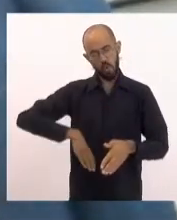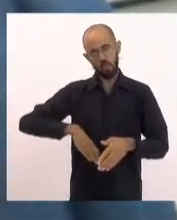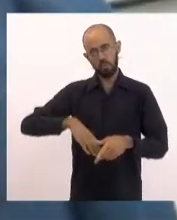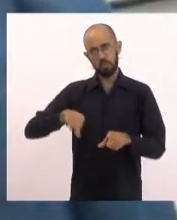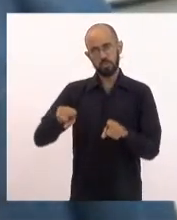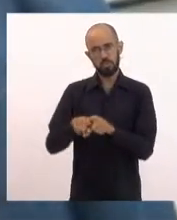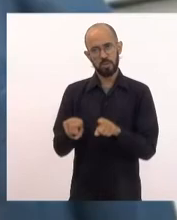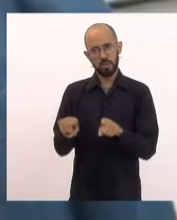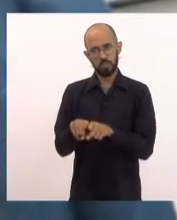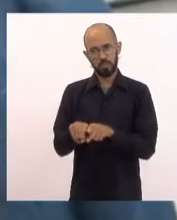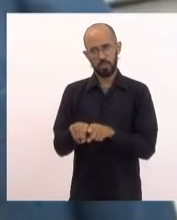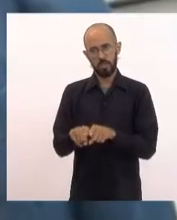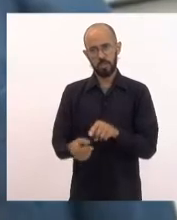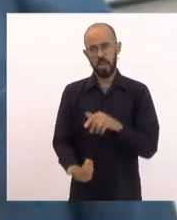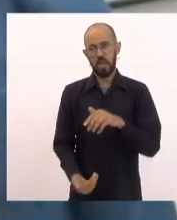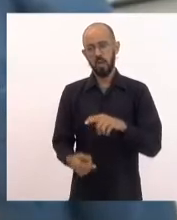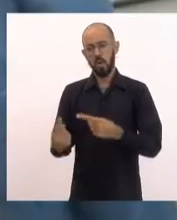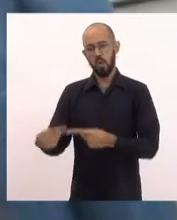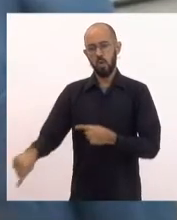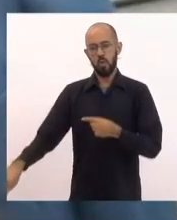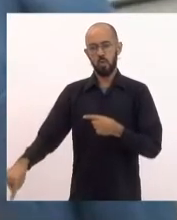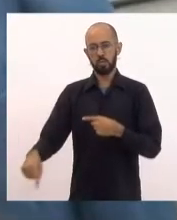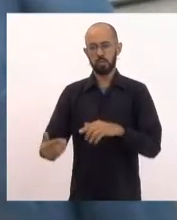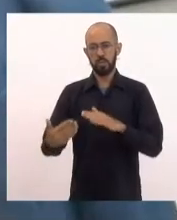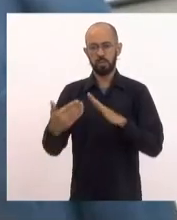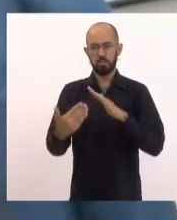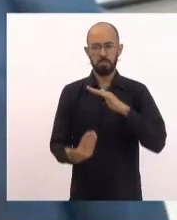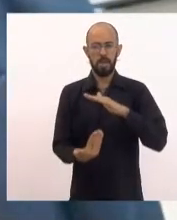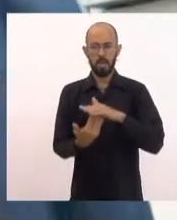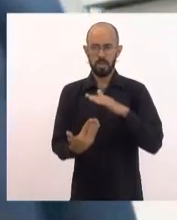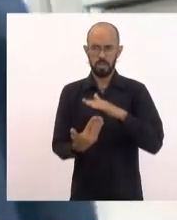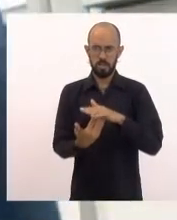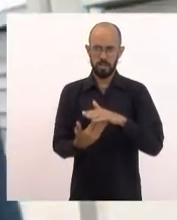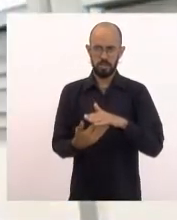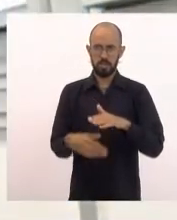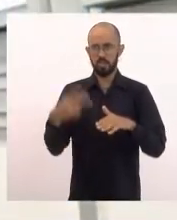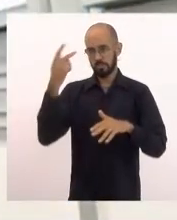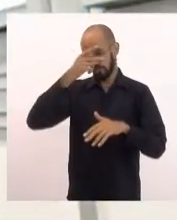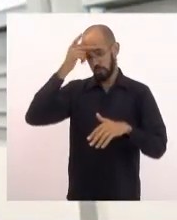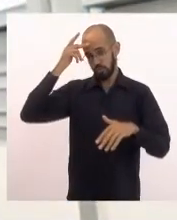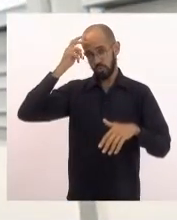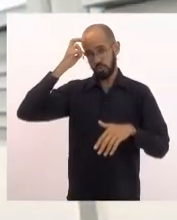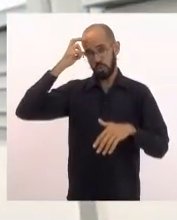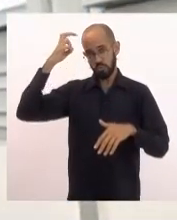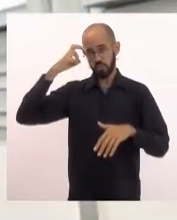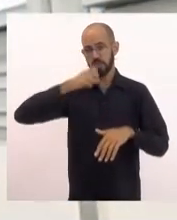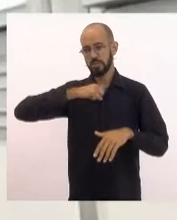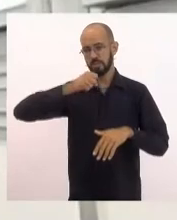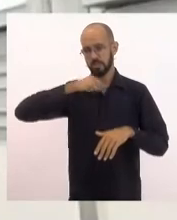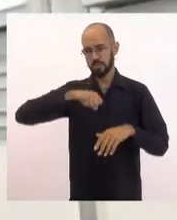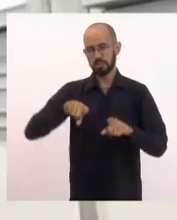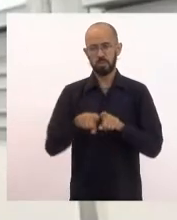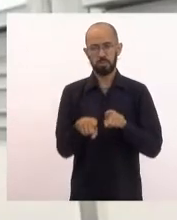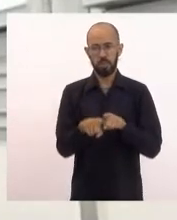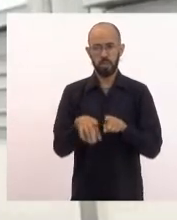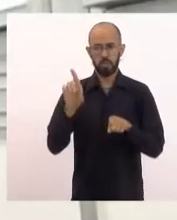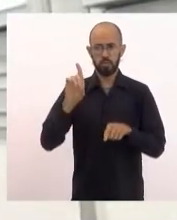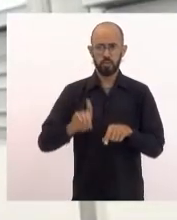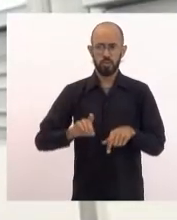a barreira dos conservadores, bem como direitos mais básicos, como o direito ao trabalho, e é o caso